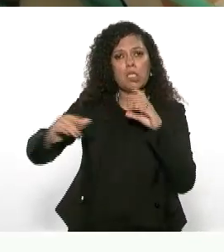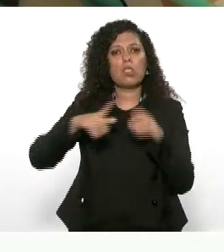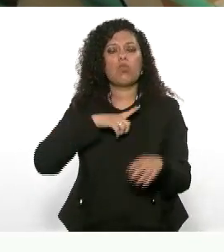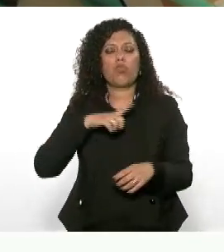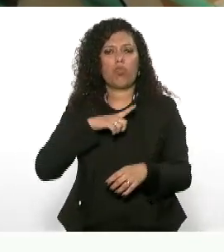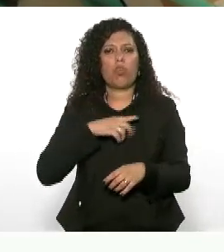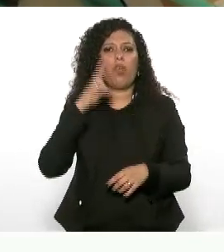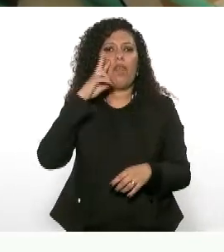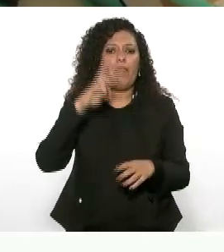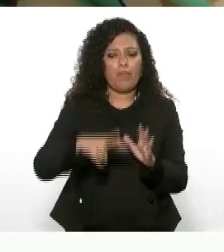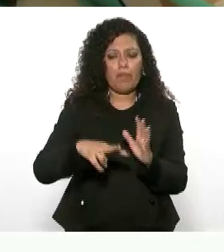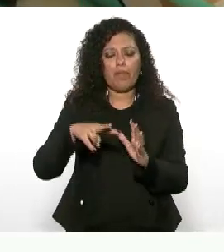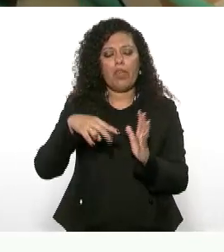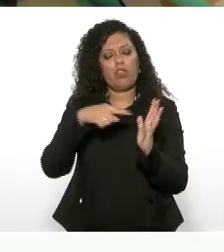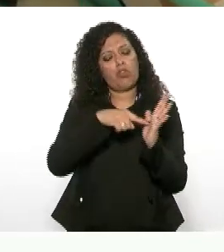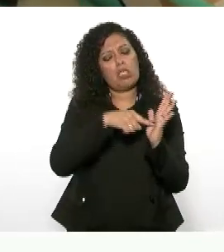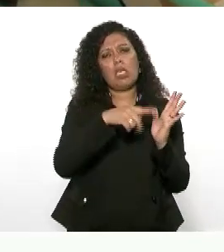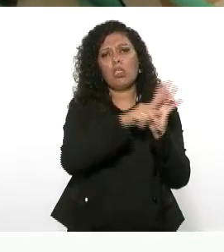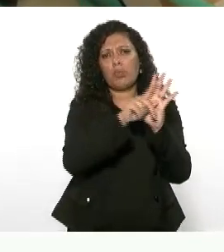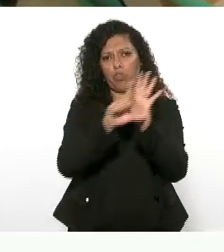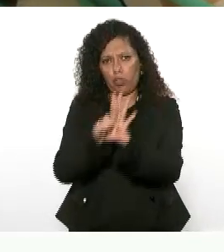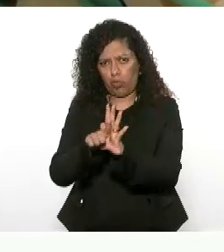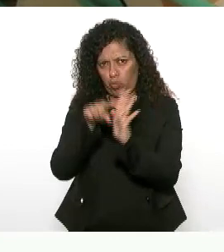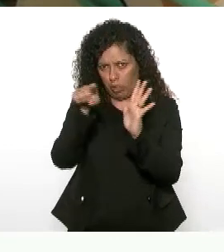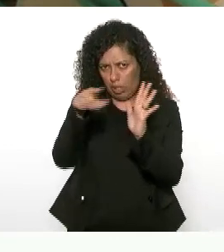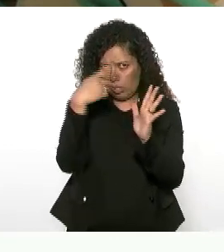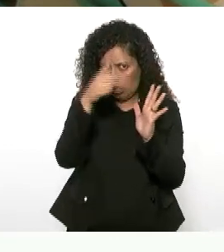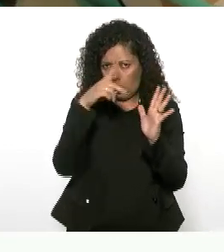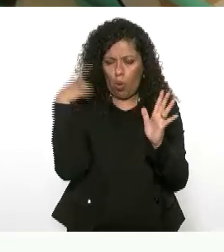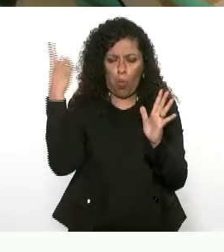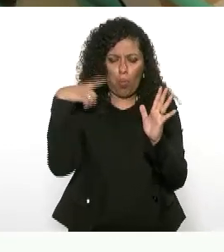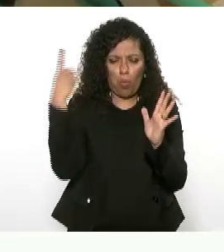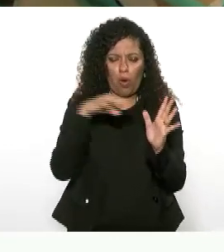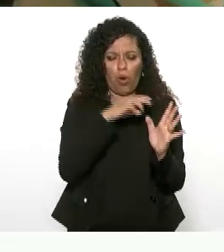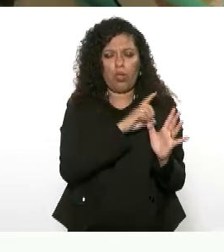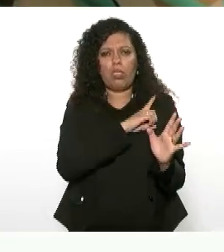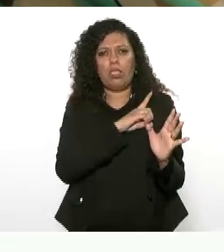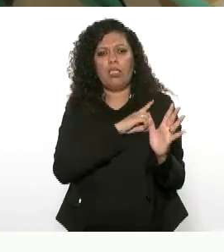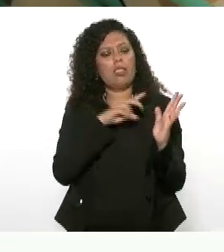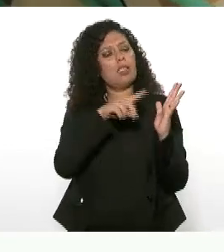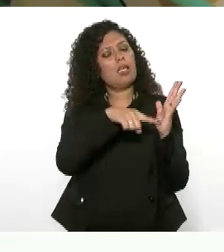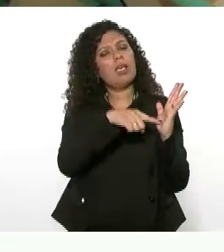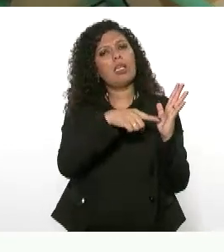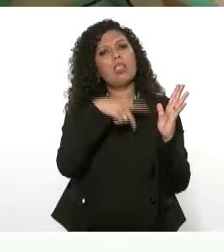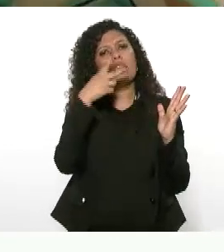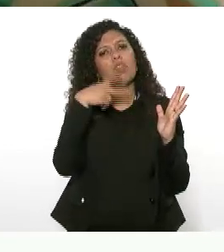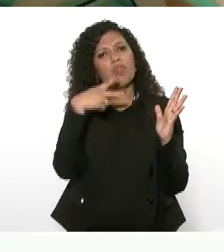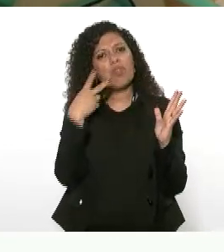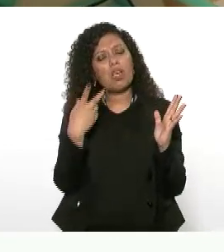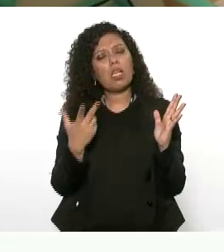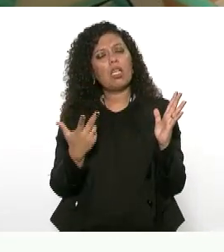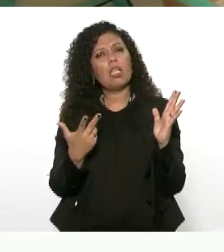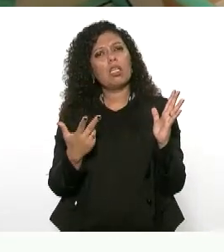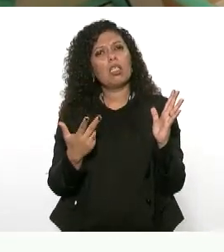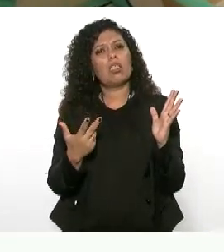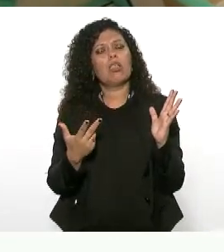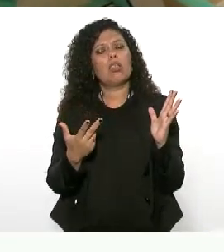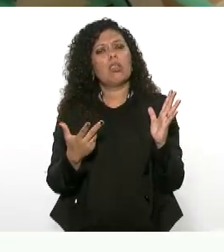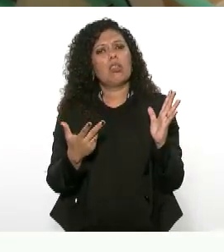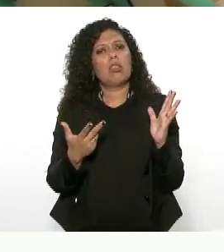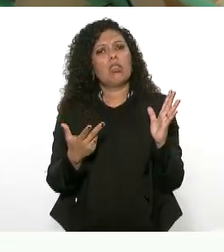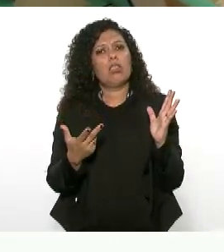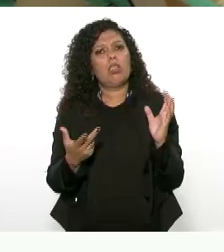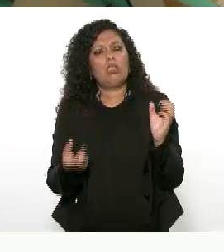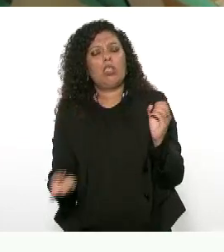que na composição aqui do projeto de lei que a senhora propôs, existe aqui uma composição que resgata, né,